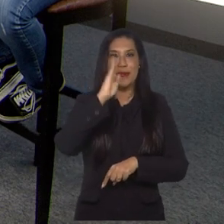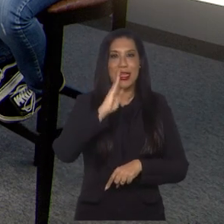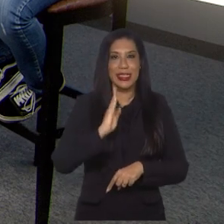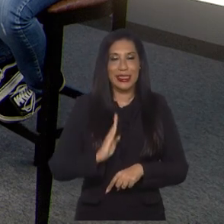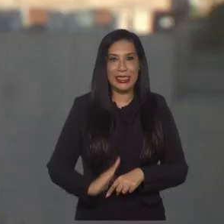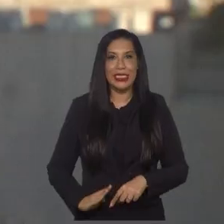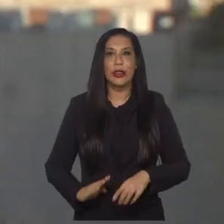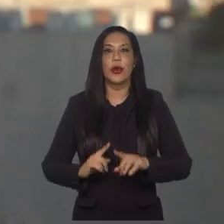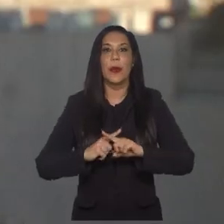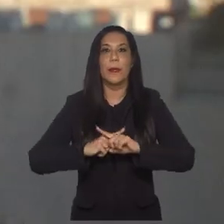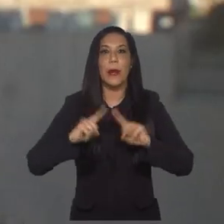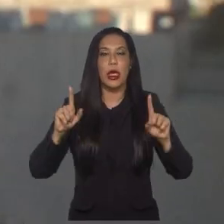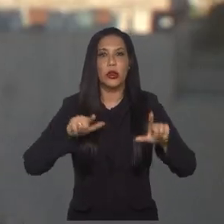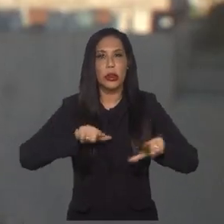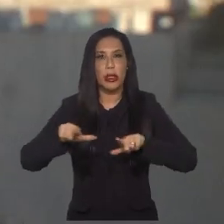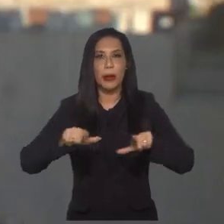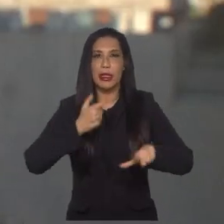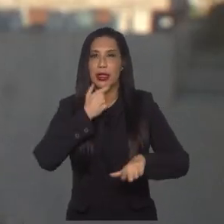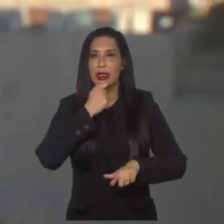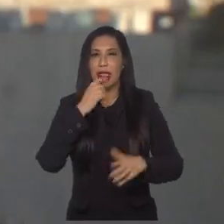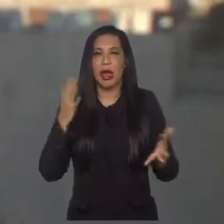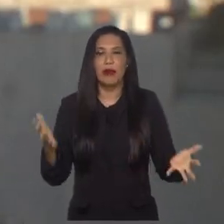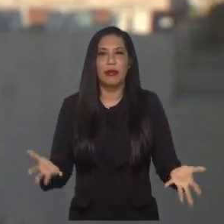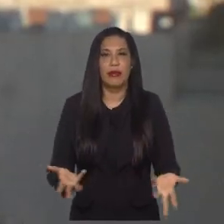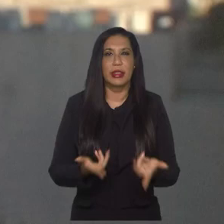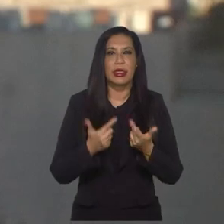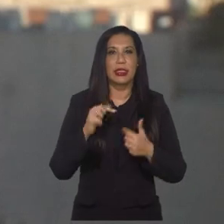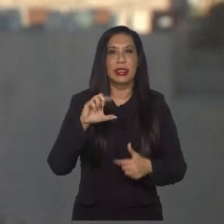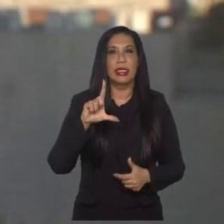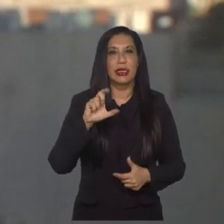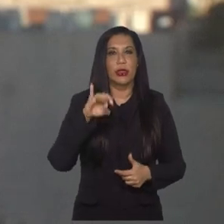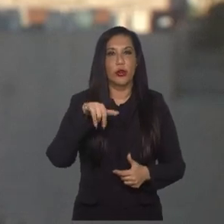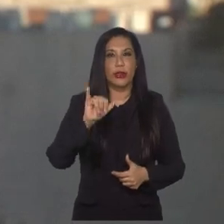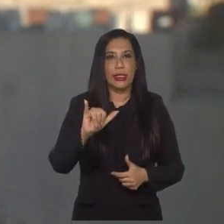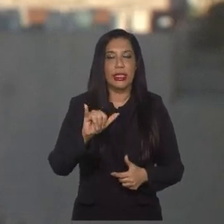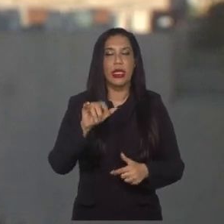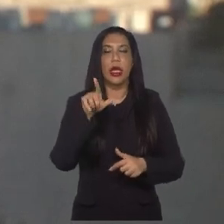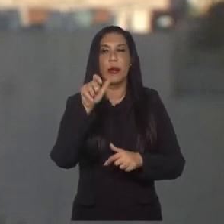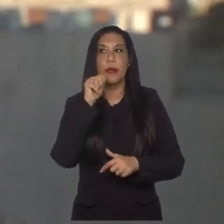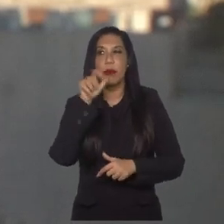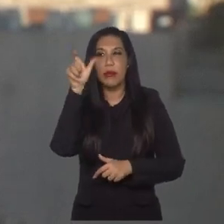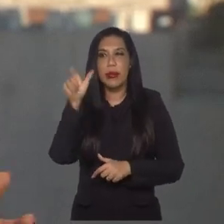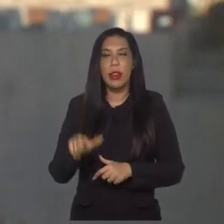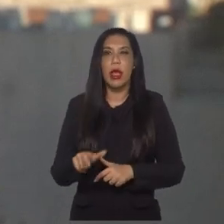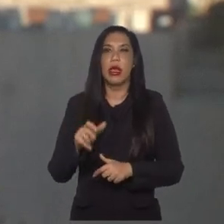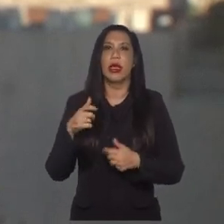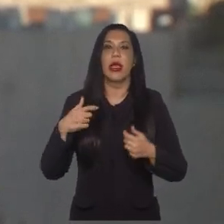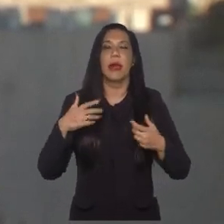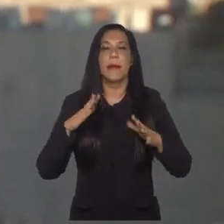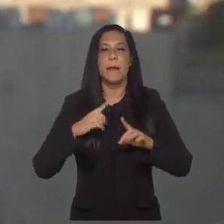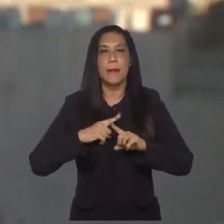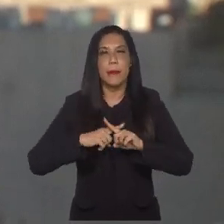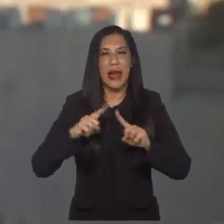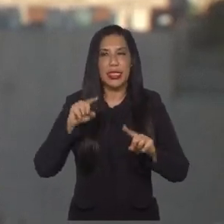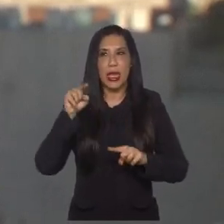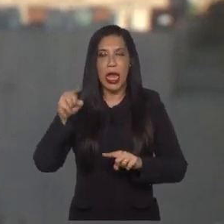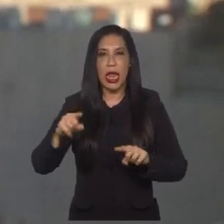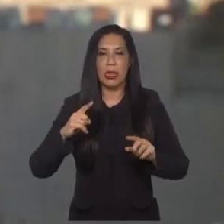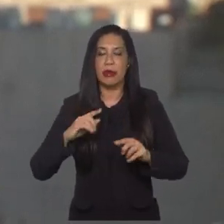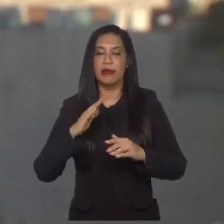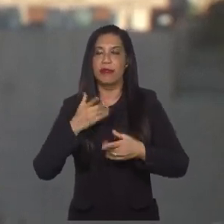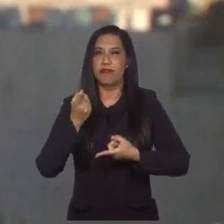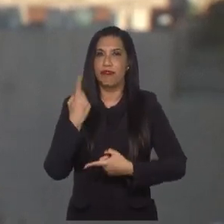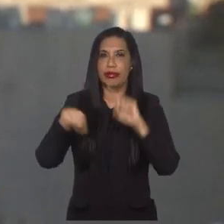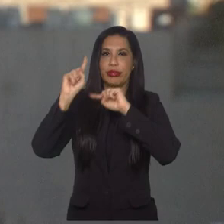realmente. Mas o trabalho da Inglaterra é fantástico. E assim, eu acho que a Lucy Bronze, ela vem pra... Não que ela precise, mas ela vai dar mais um